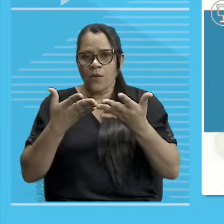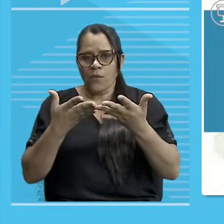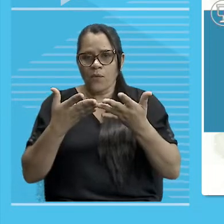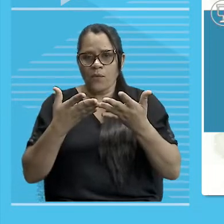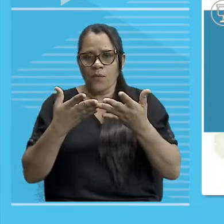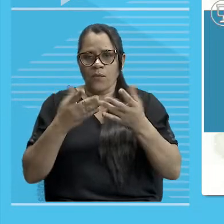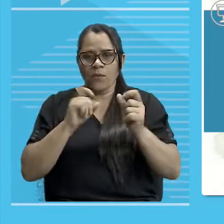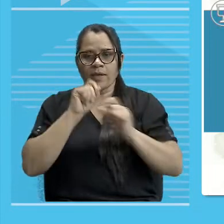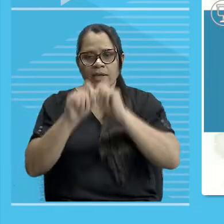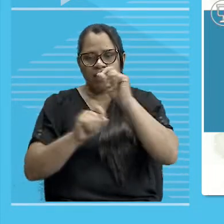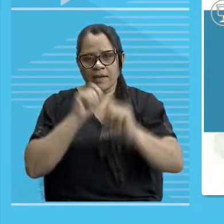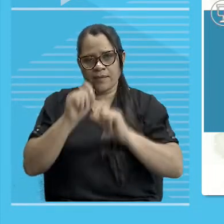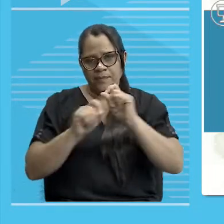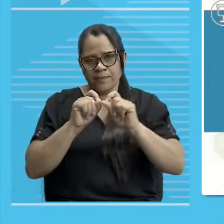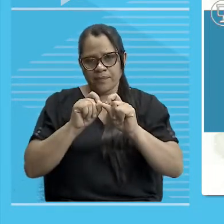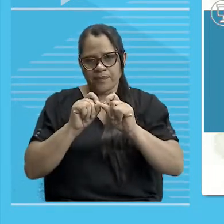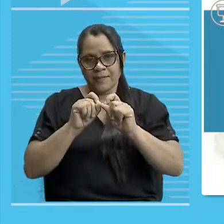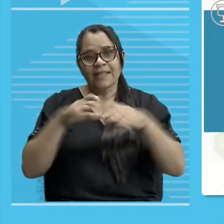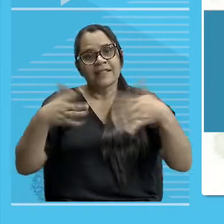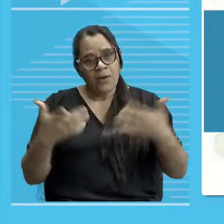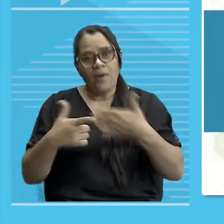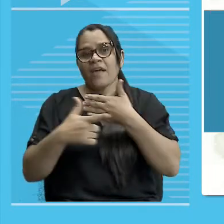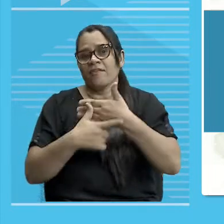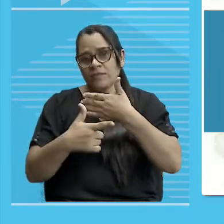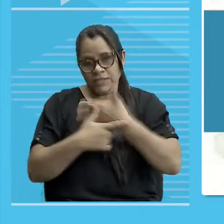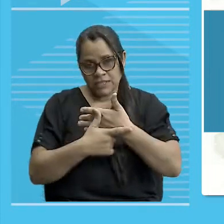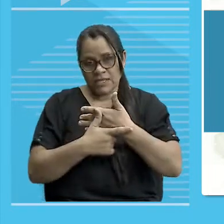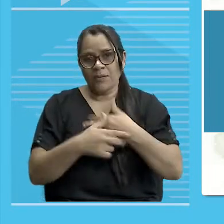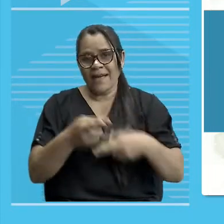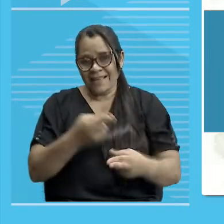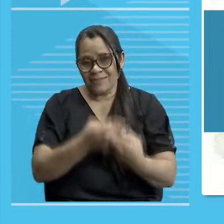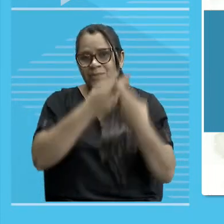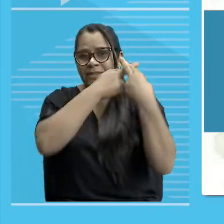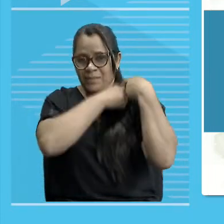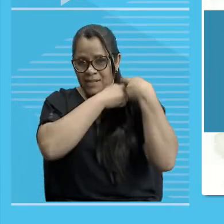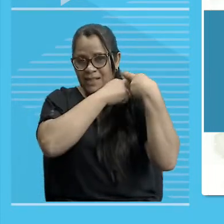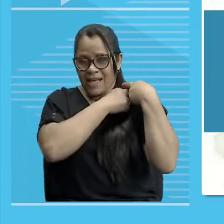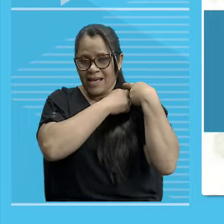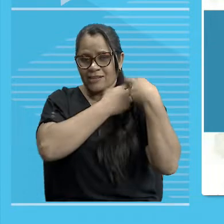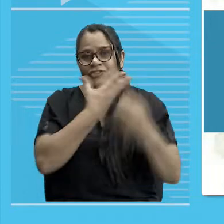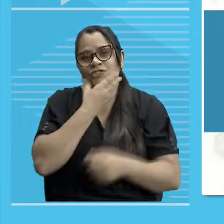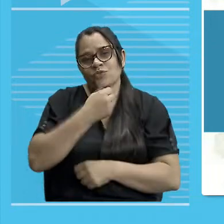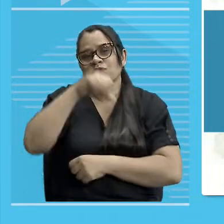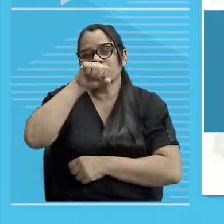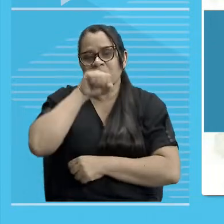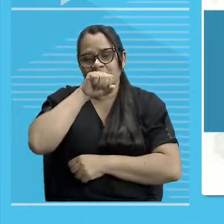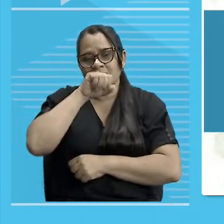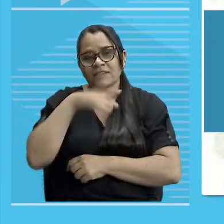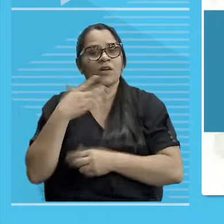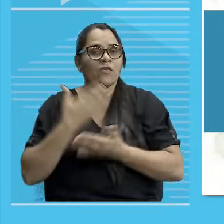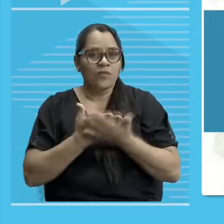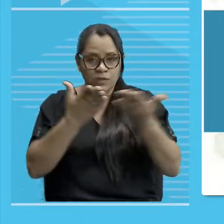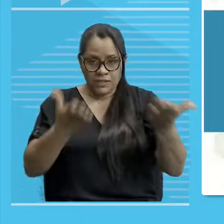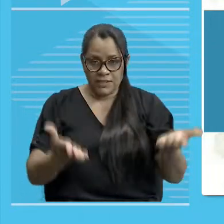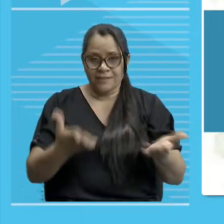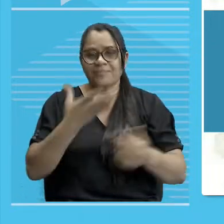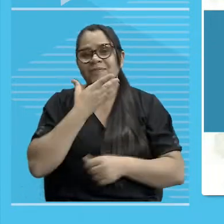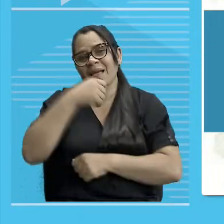que é função dos pais, né? Você que é pai, você que é